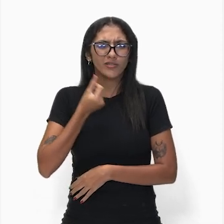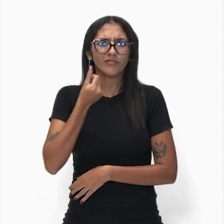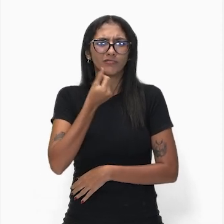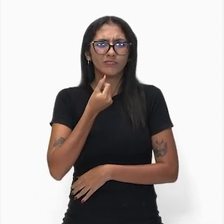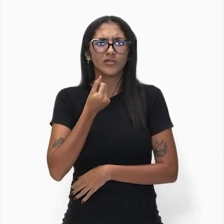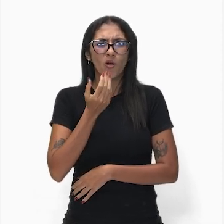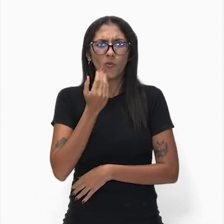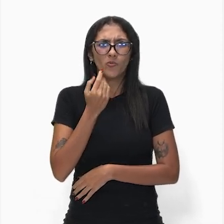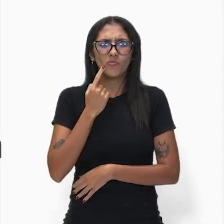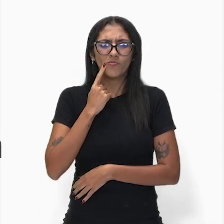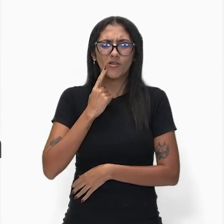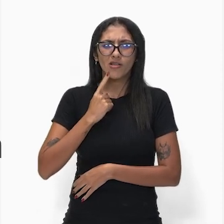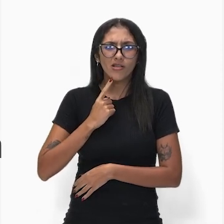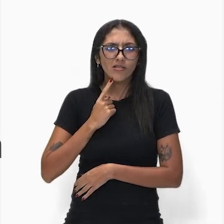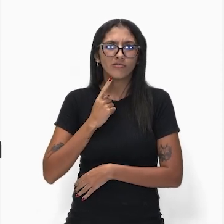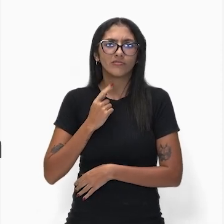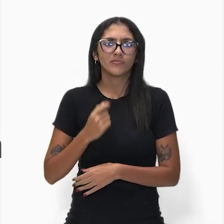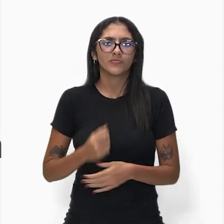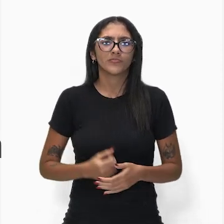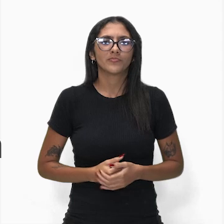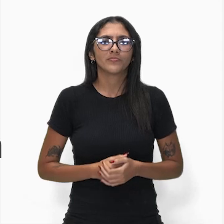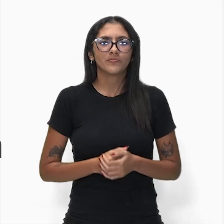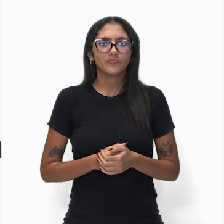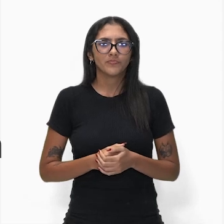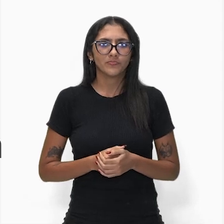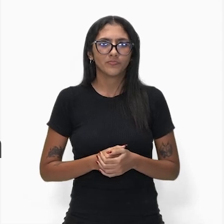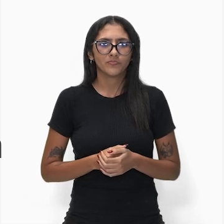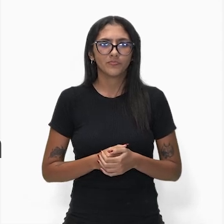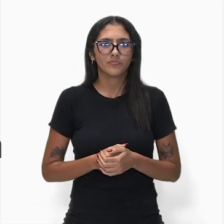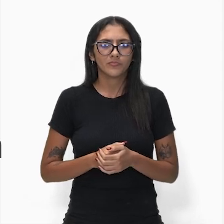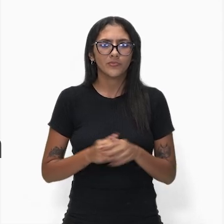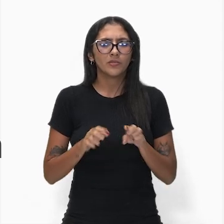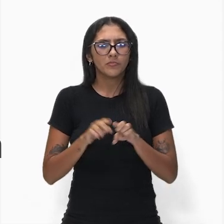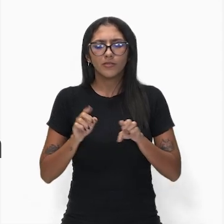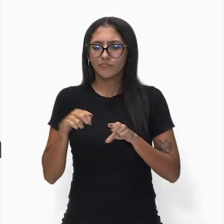saliva esverdeada. Afinal, ali